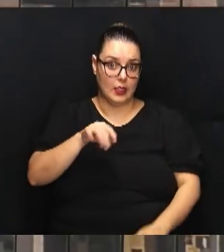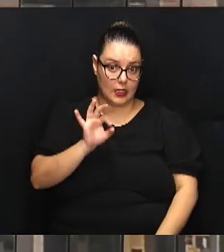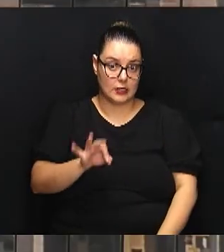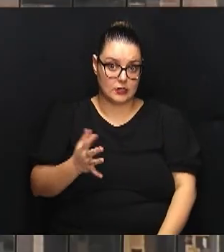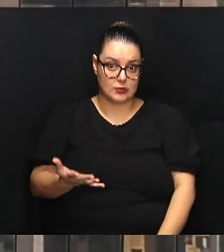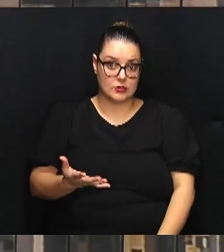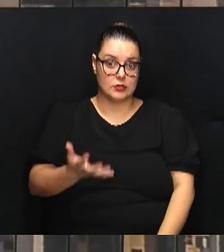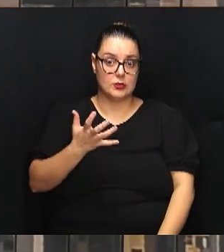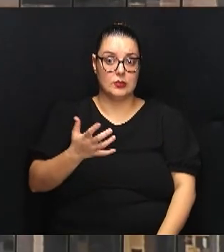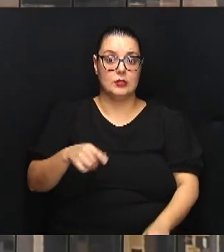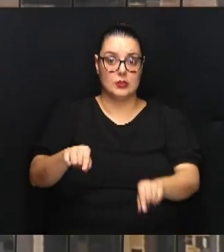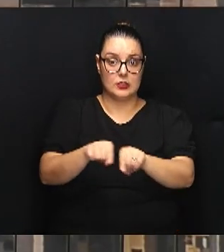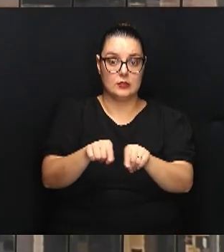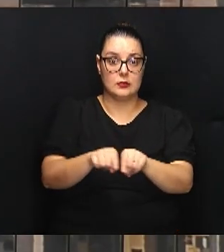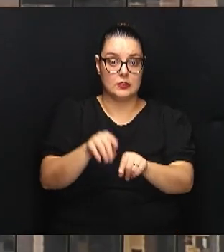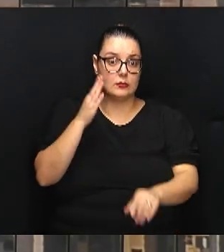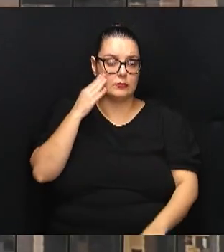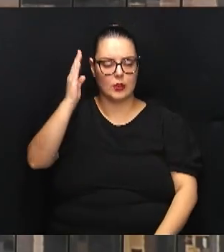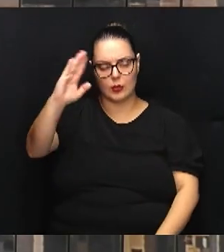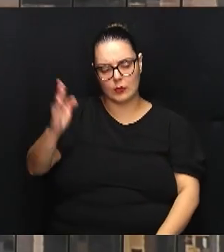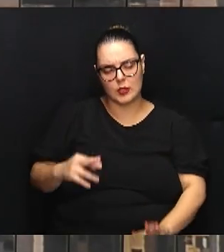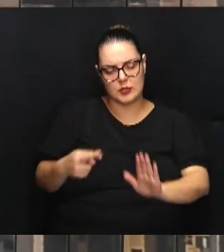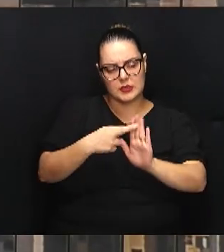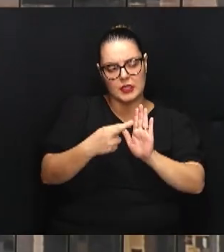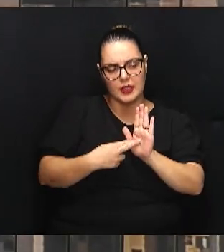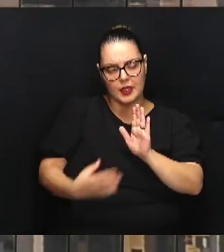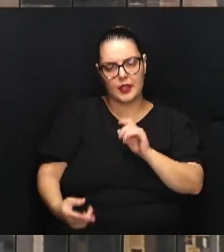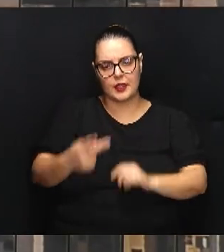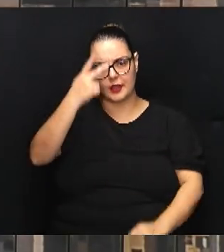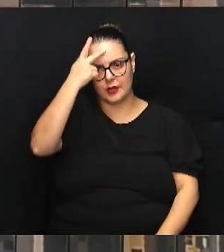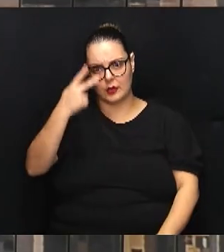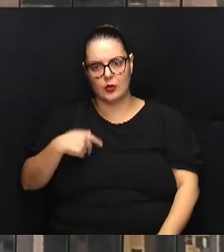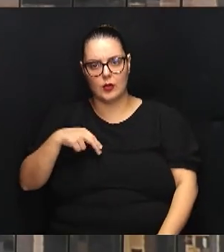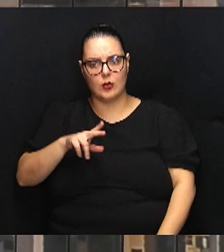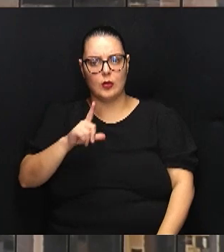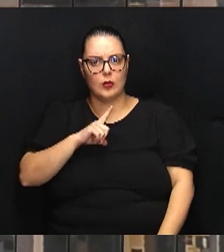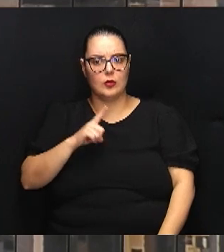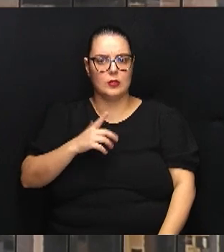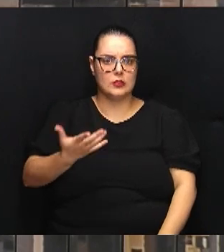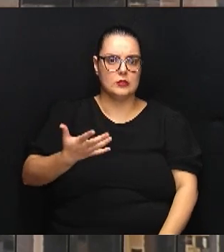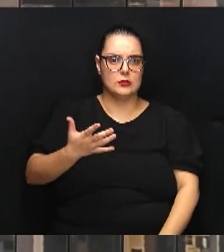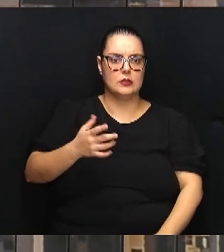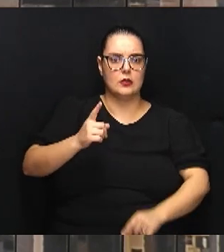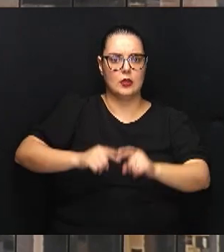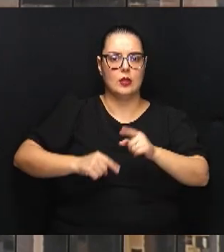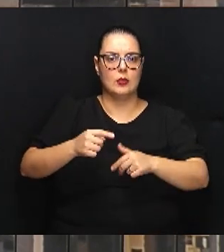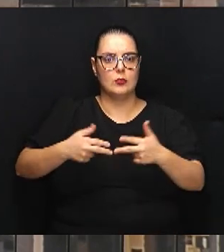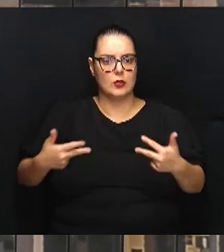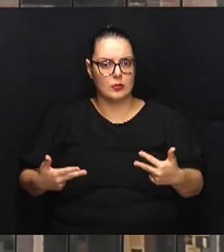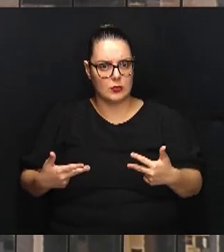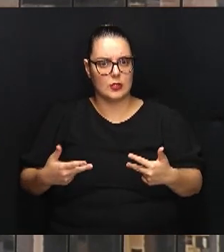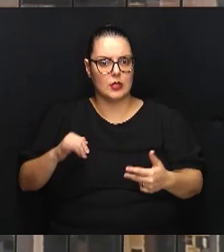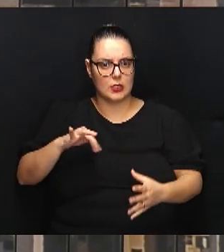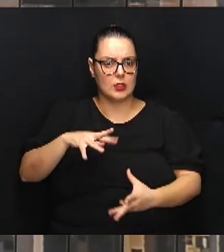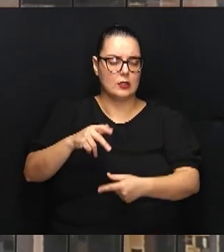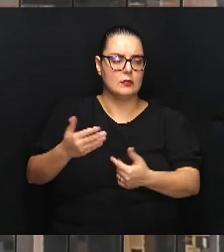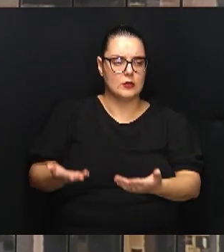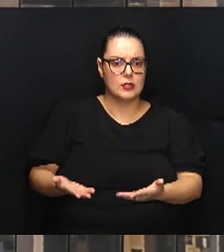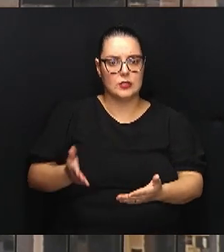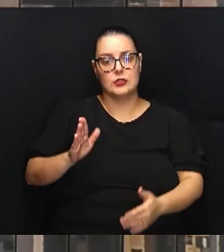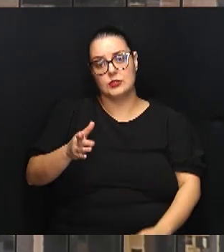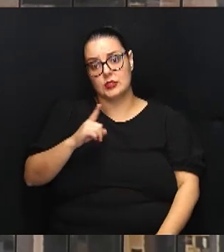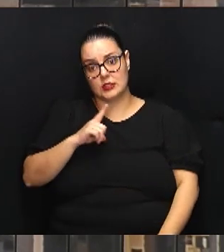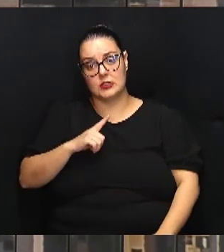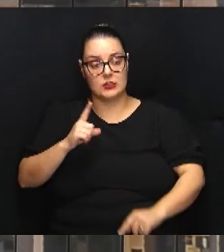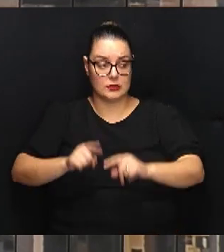responsabilidade compartilhada, é isso? E eu queria saber também se o Brasil tem regras próprias ou existem para esses produtos regras